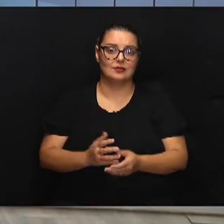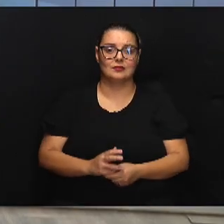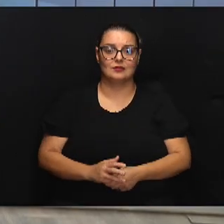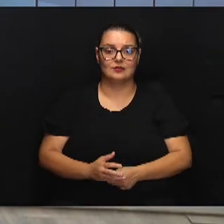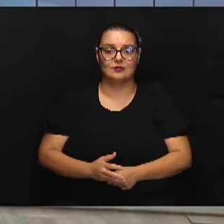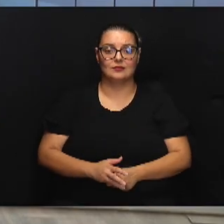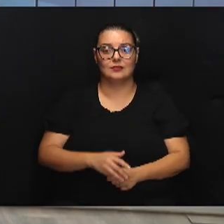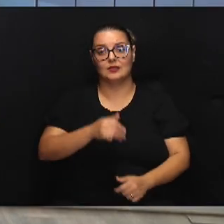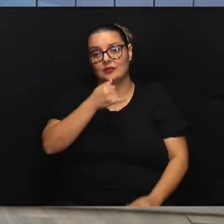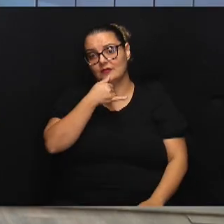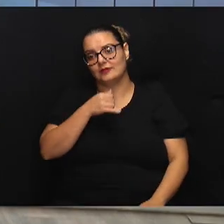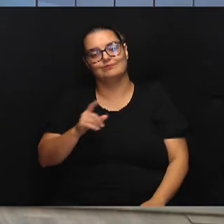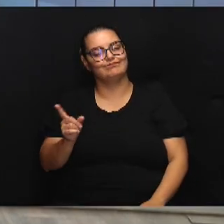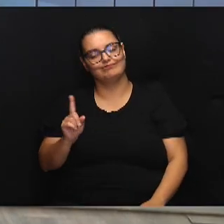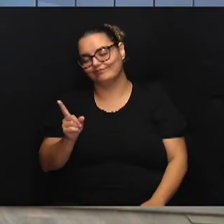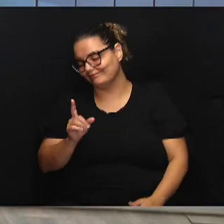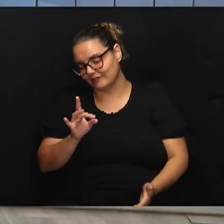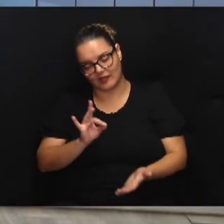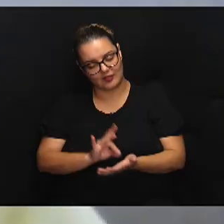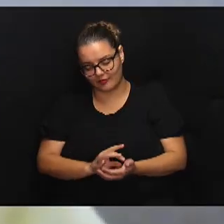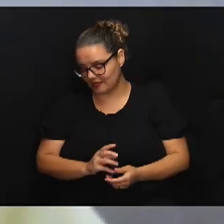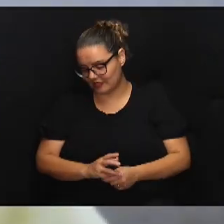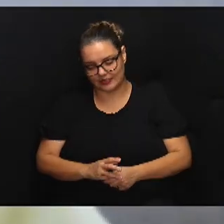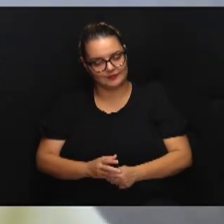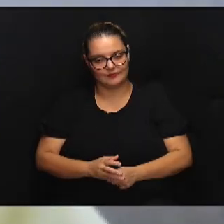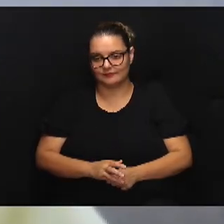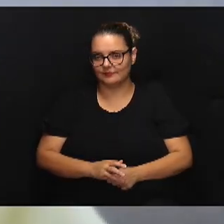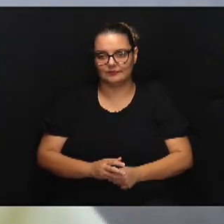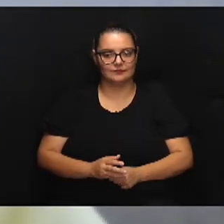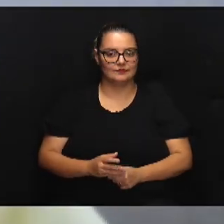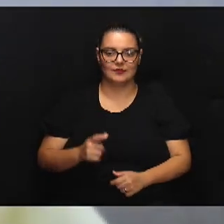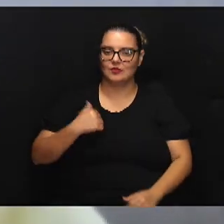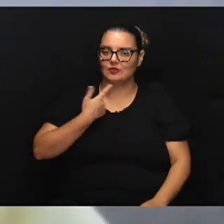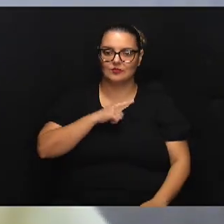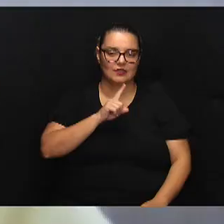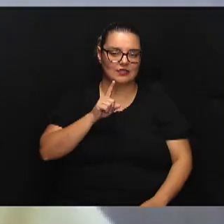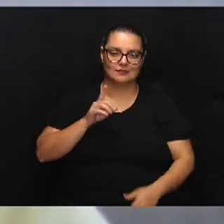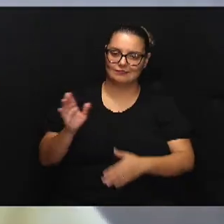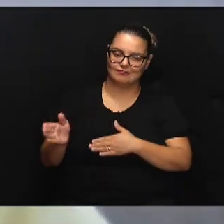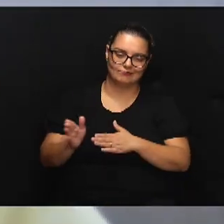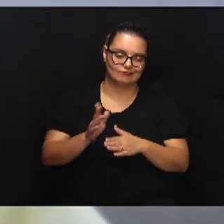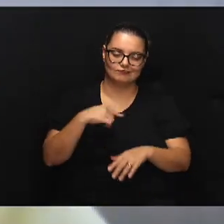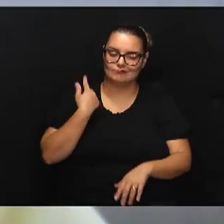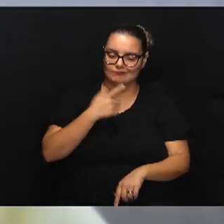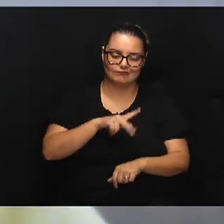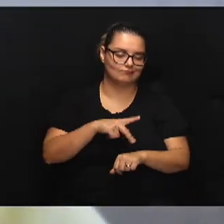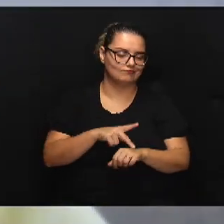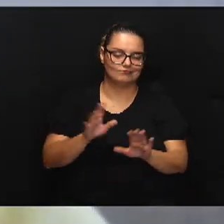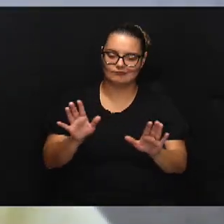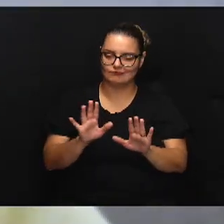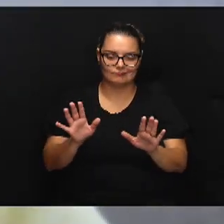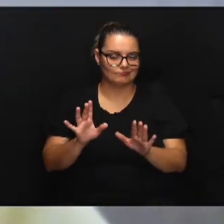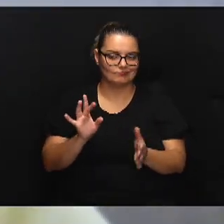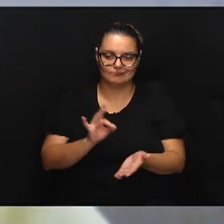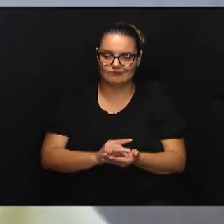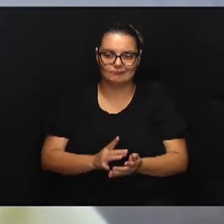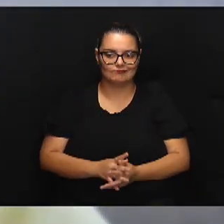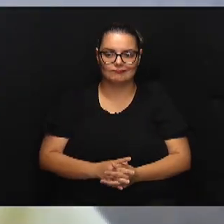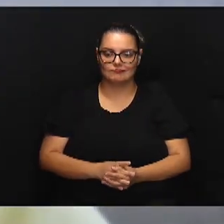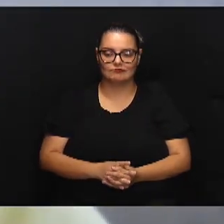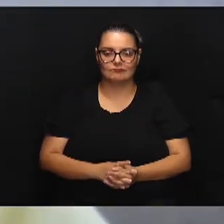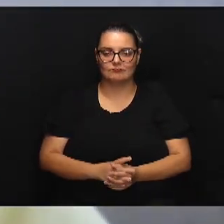Não, infelizmente. não é uma realidade. A gente tem caminhado neste país nosso, não é uma realidade.